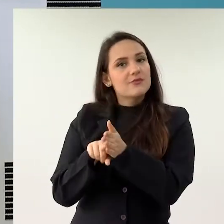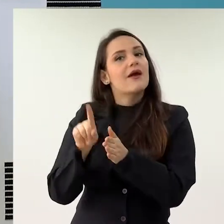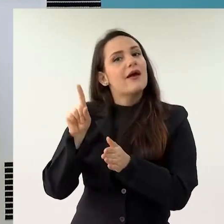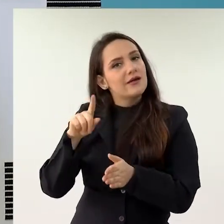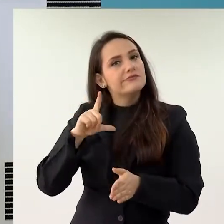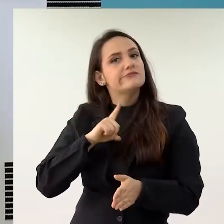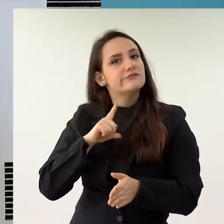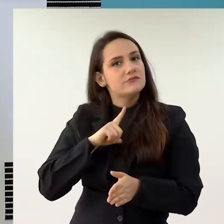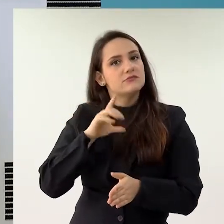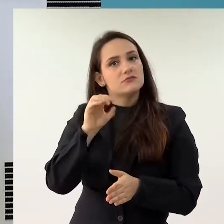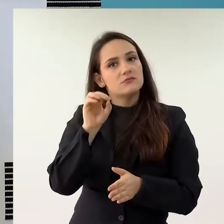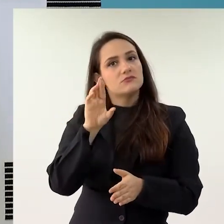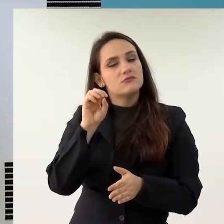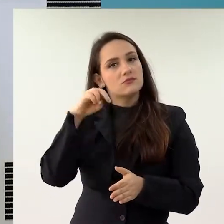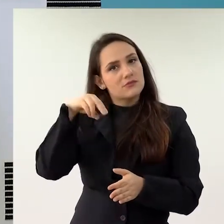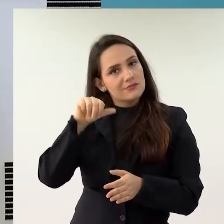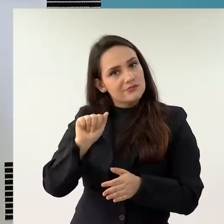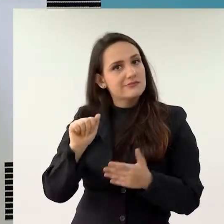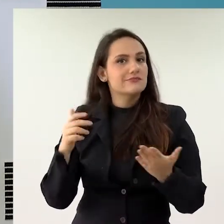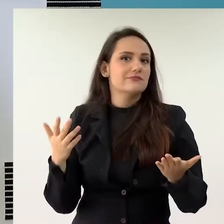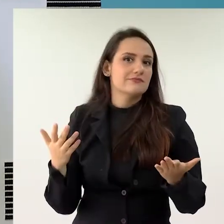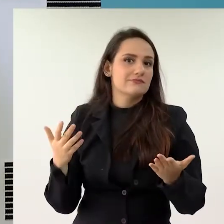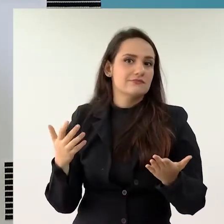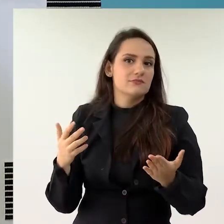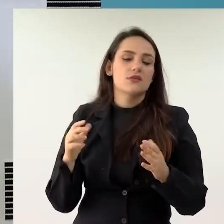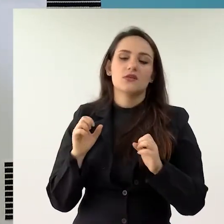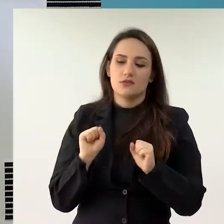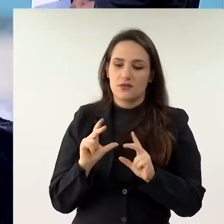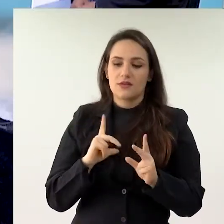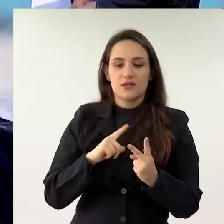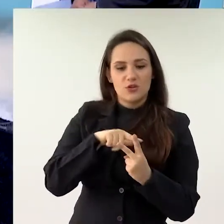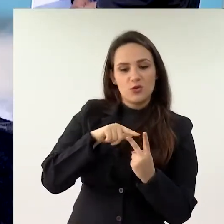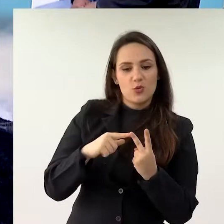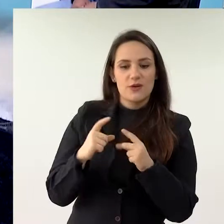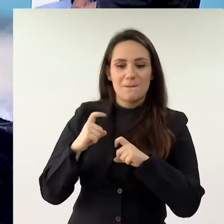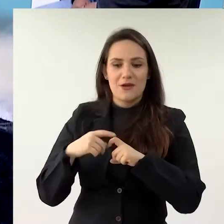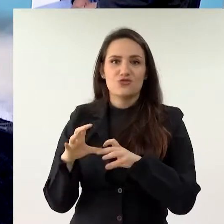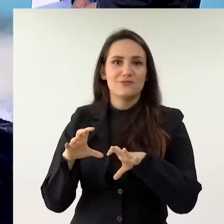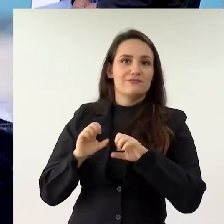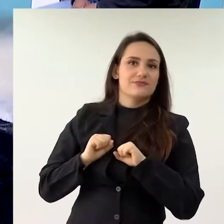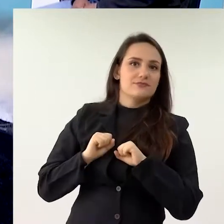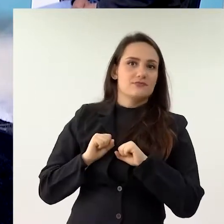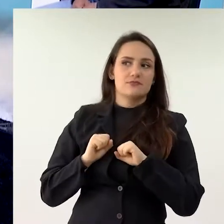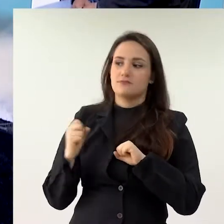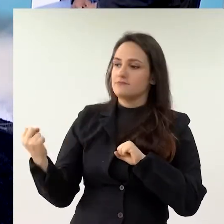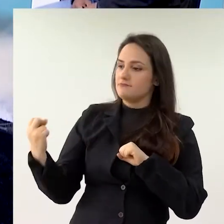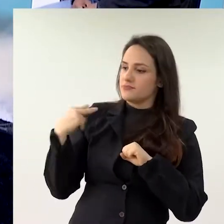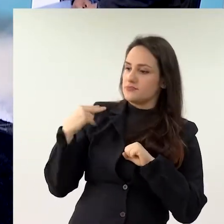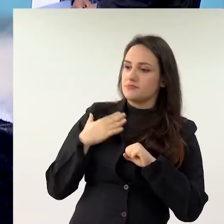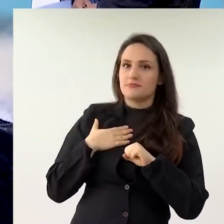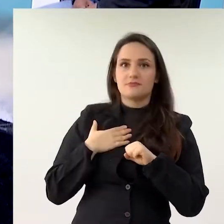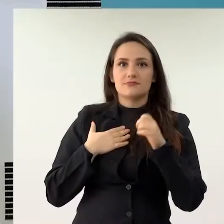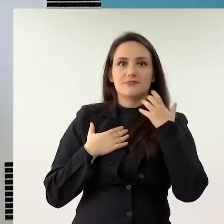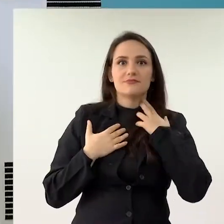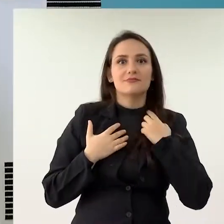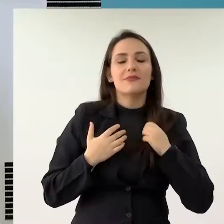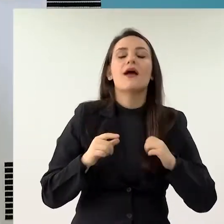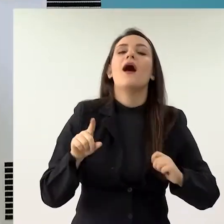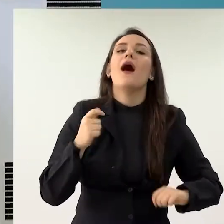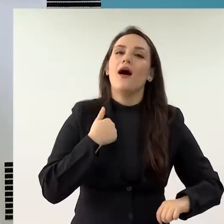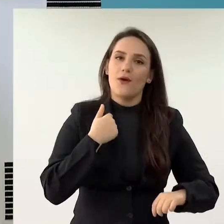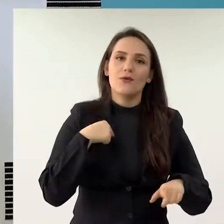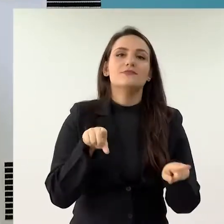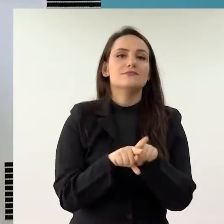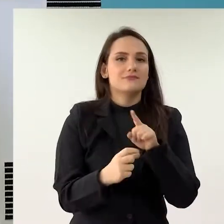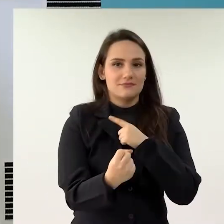paciente estava com coronavírus e eles dois também pegaram o coronavírus. E eu também, que os atendi,